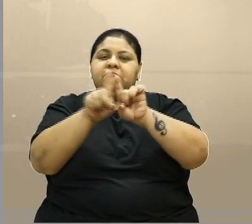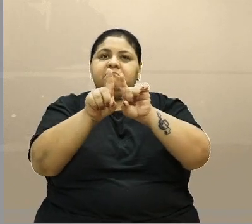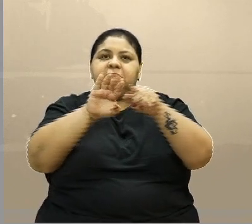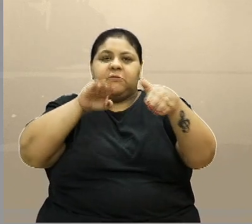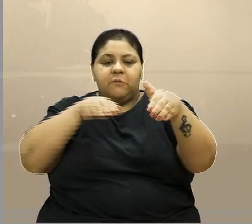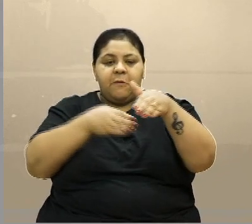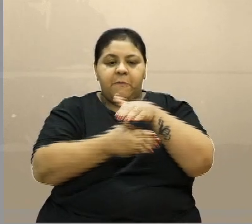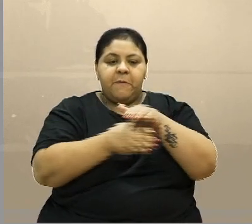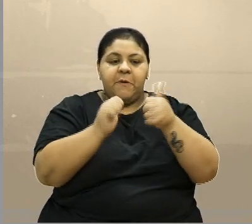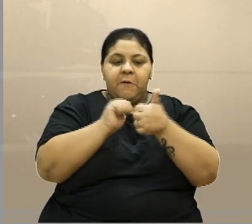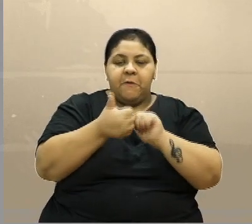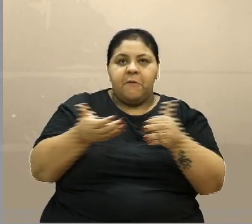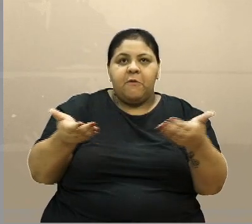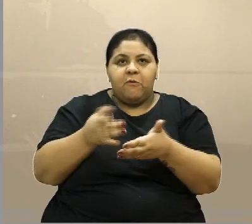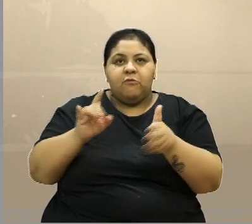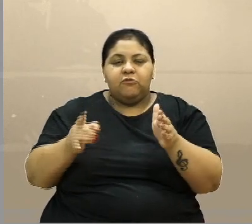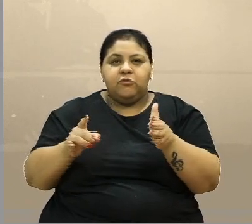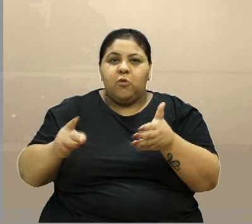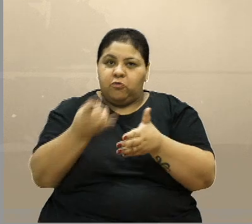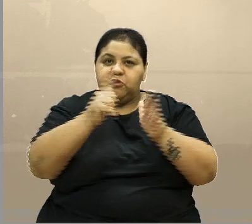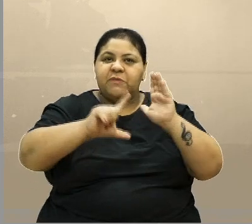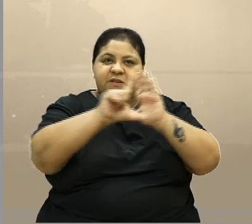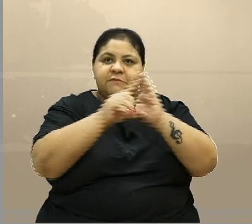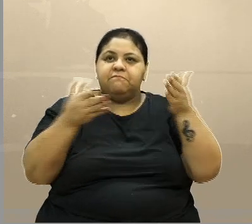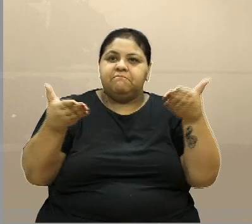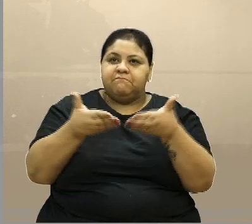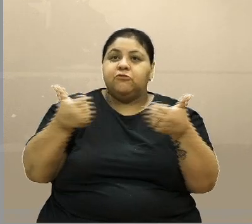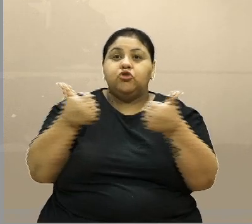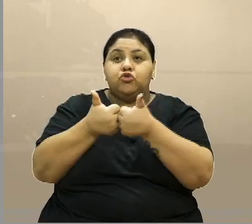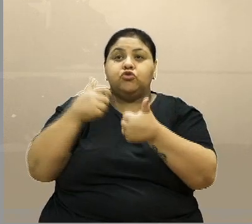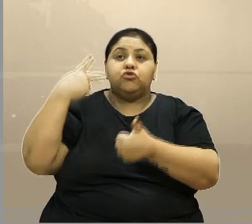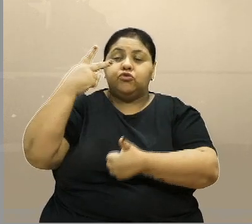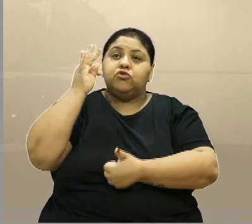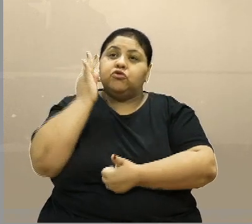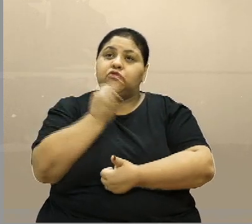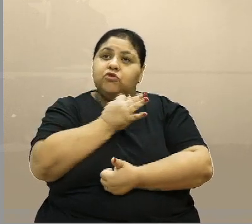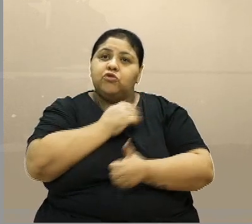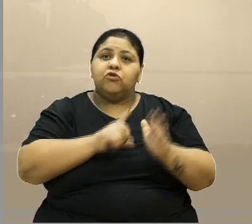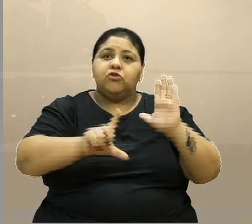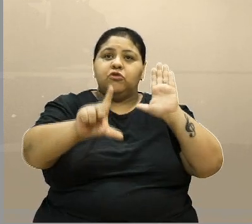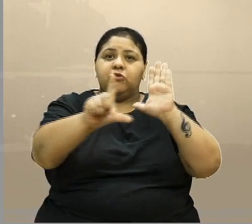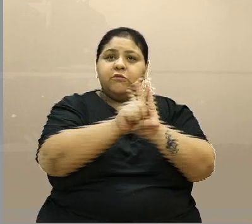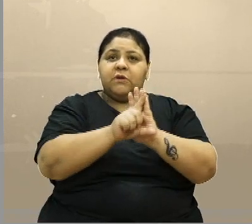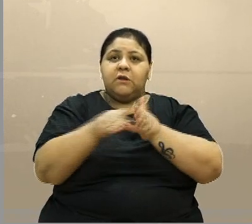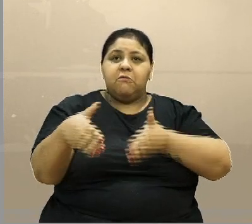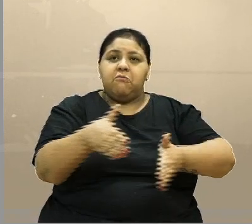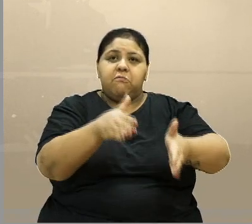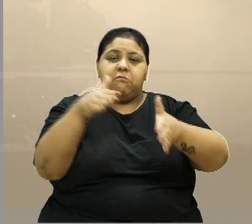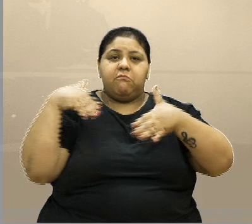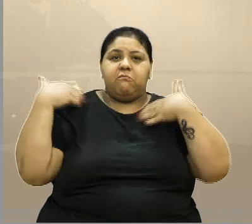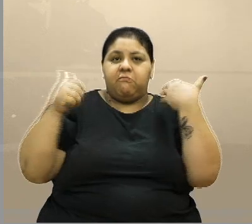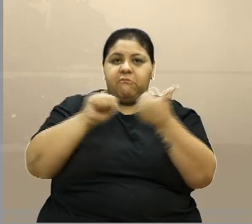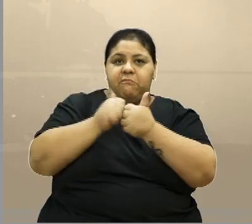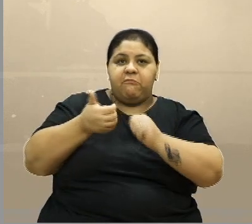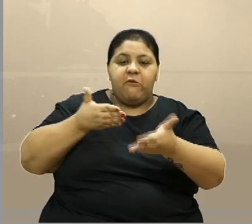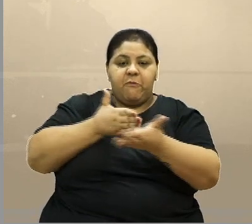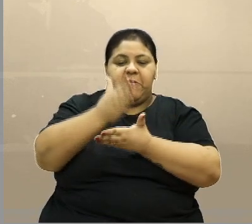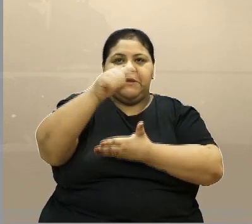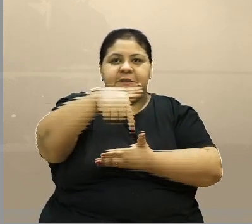última legislação agora, parceria com a vereadora Tati também, e a lei do itinerário de turismo esportivo, que foi aprovada nesse